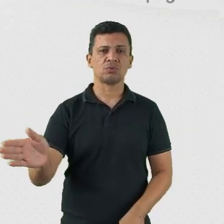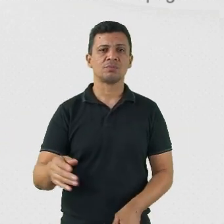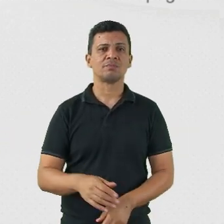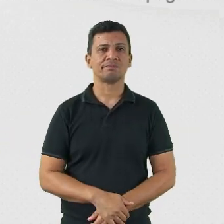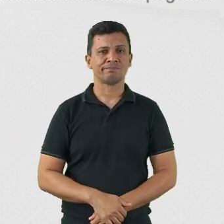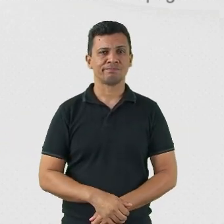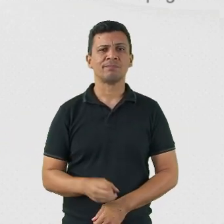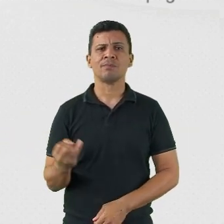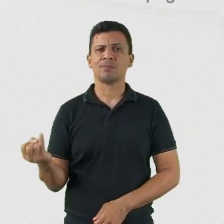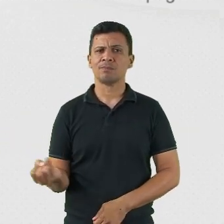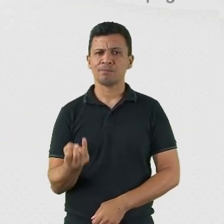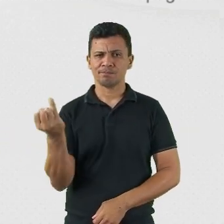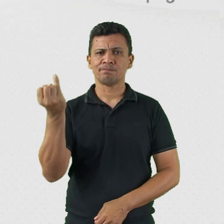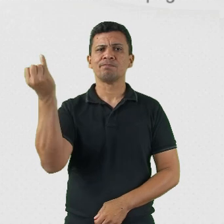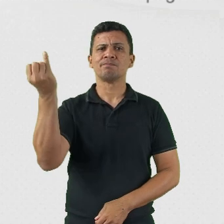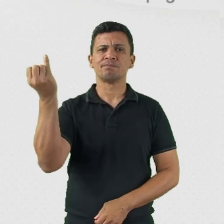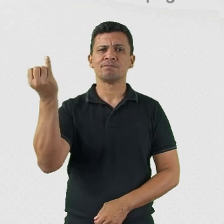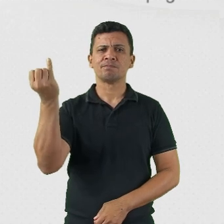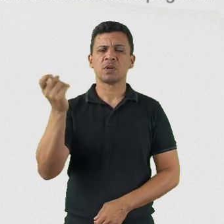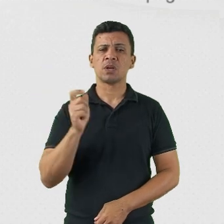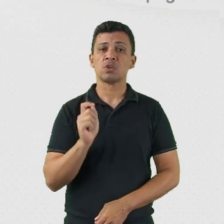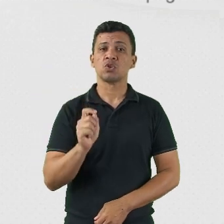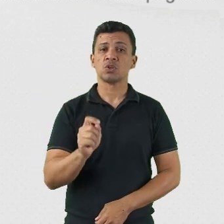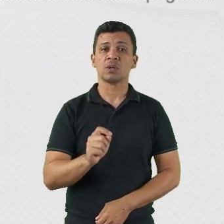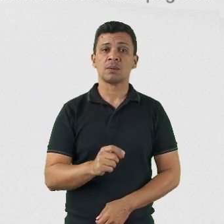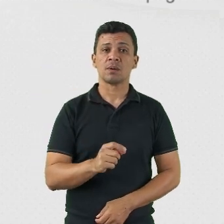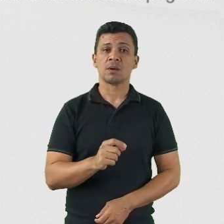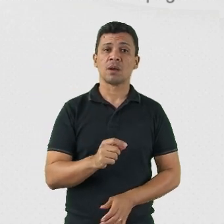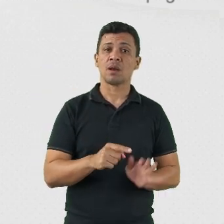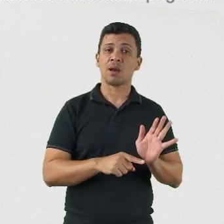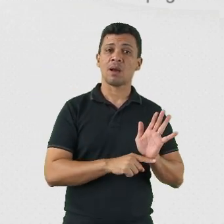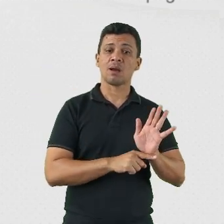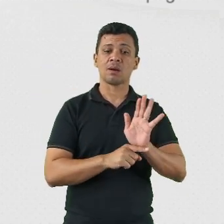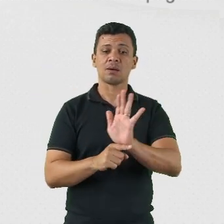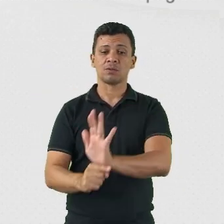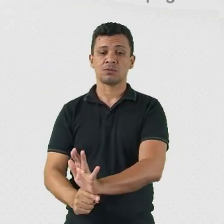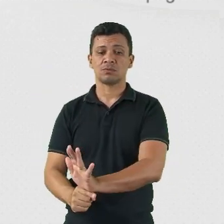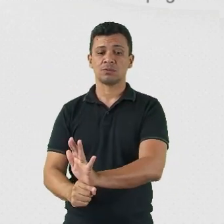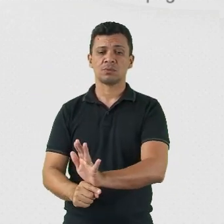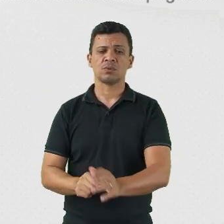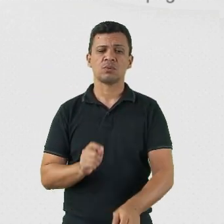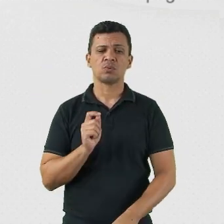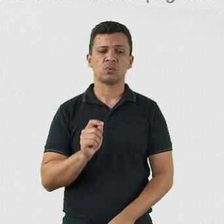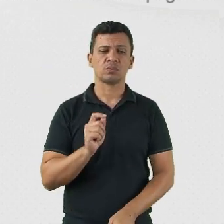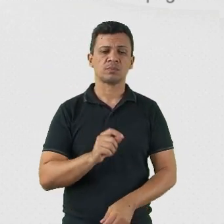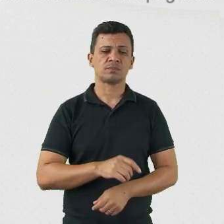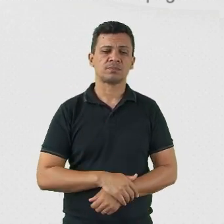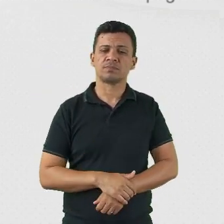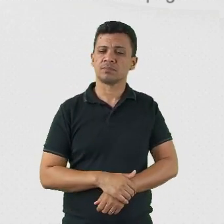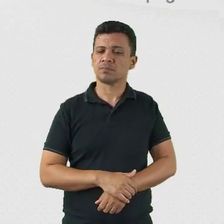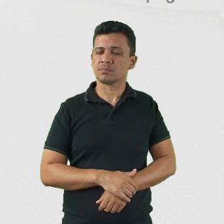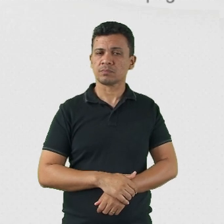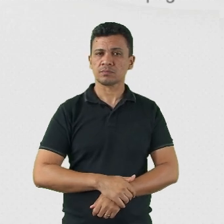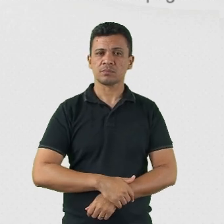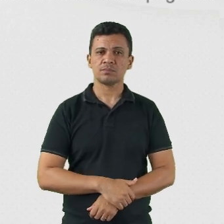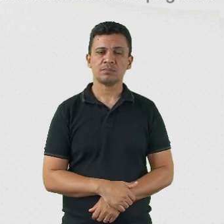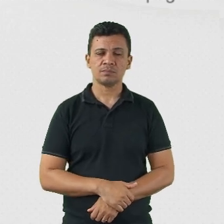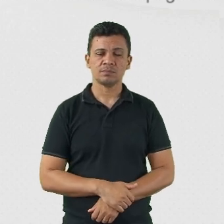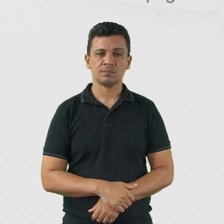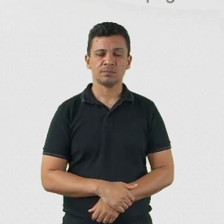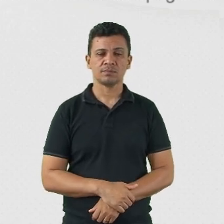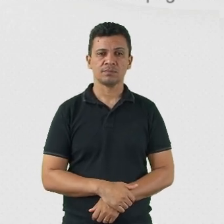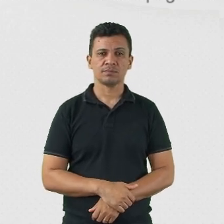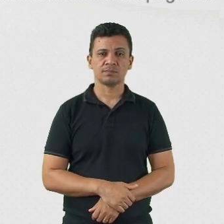são essenciais para ajudar others navigate unfamiliar